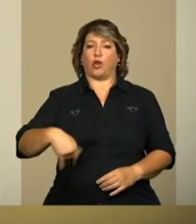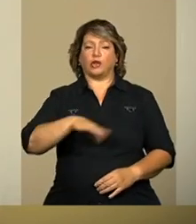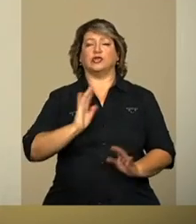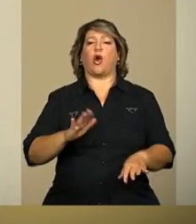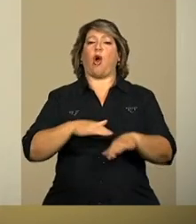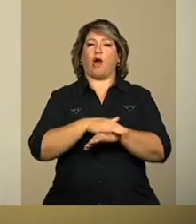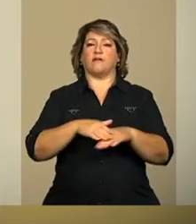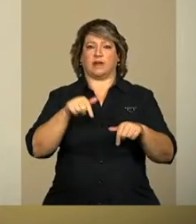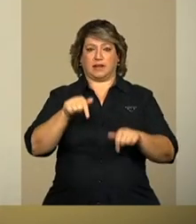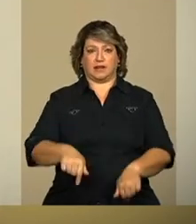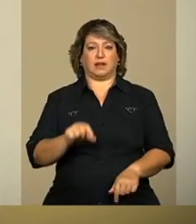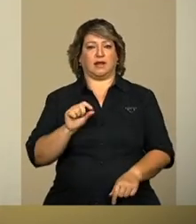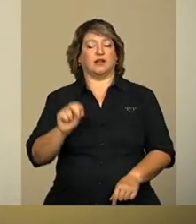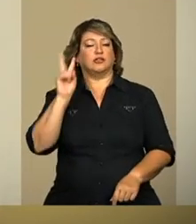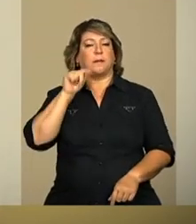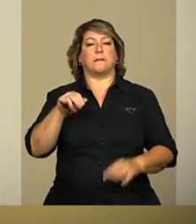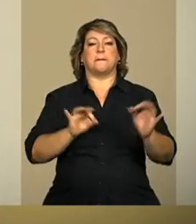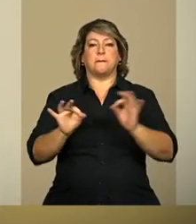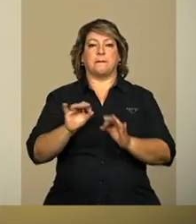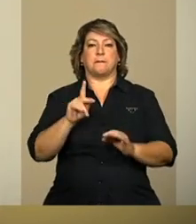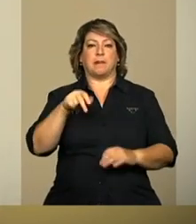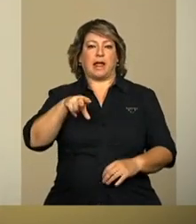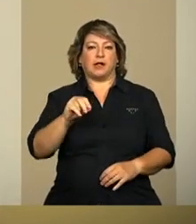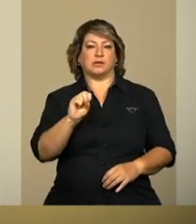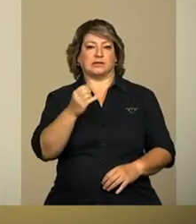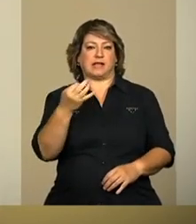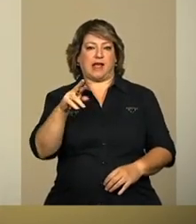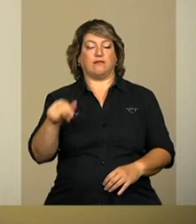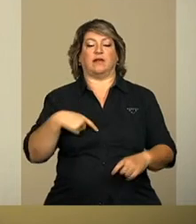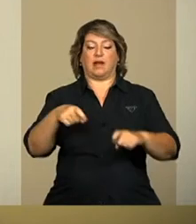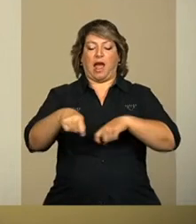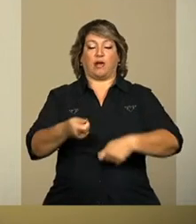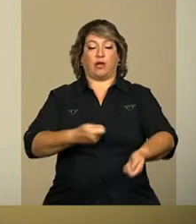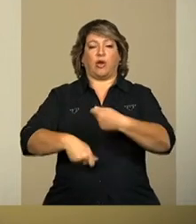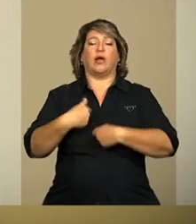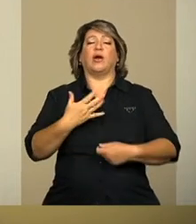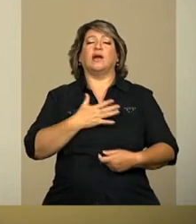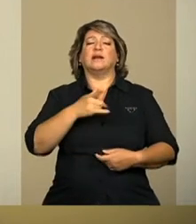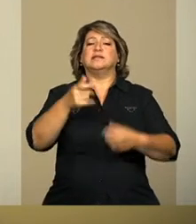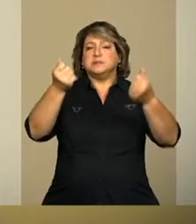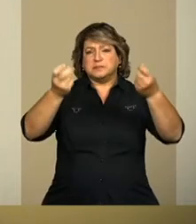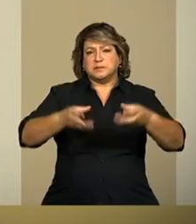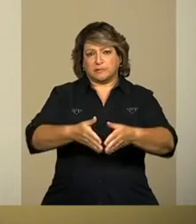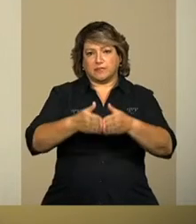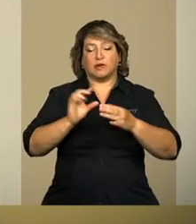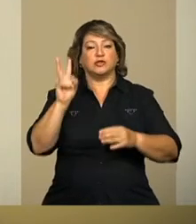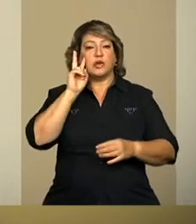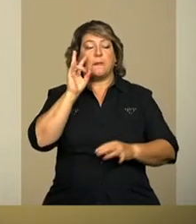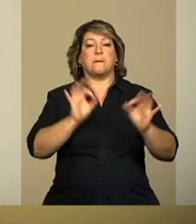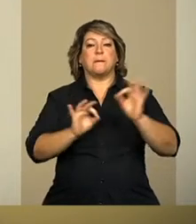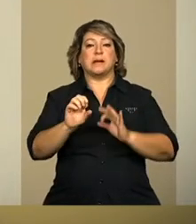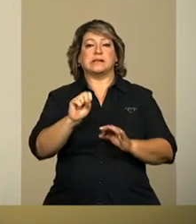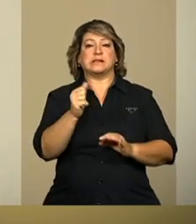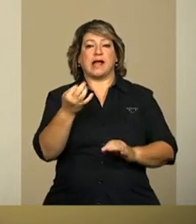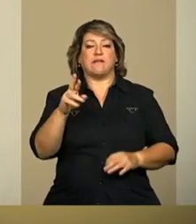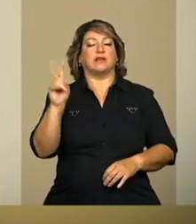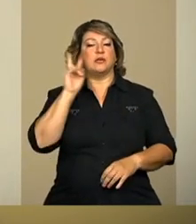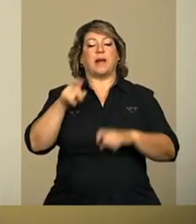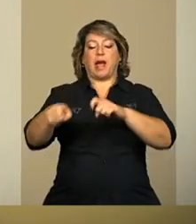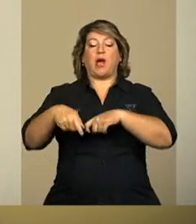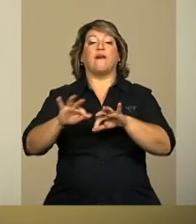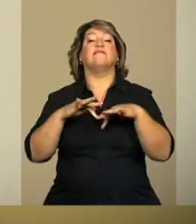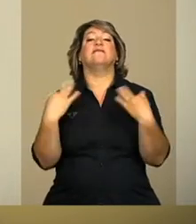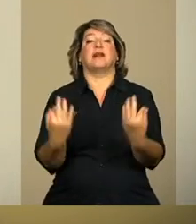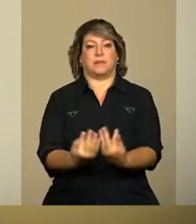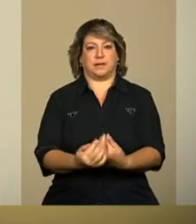plano safra para o agronegócio que a senhora lançou no mês passado agora presidenta Eu queria que a senhora falasse sobre o plano safra da Agricultura Familiar